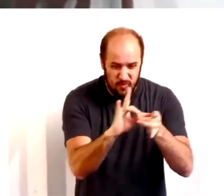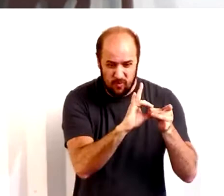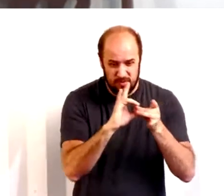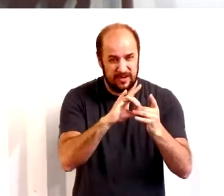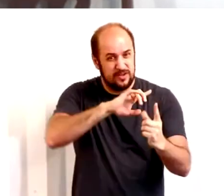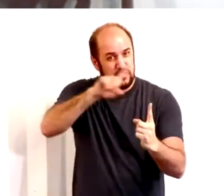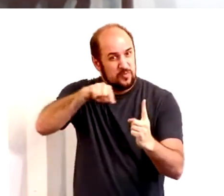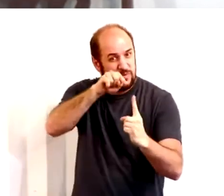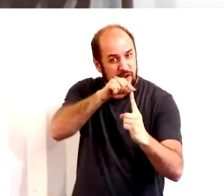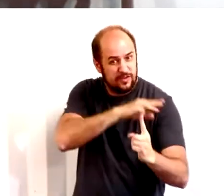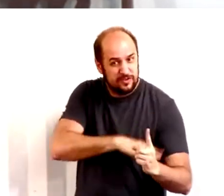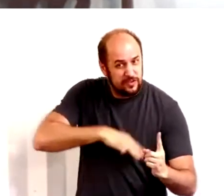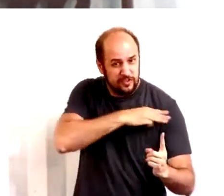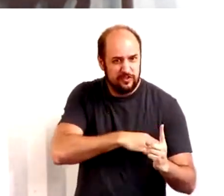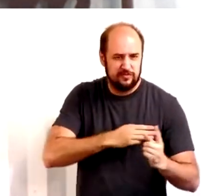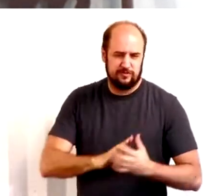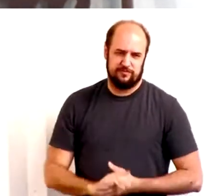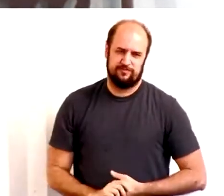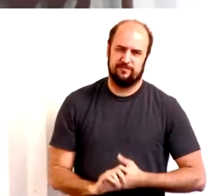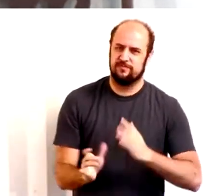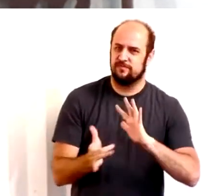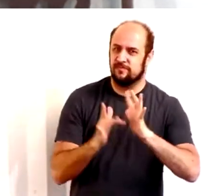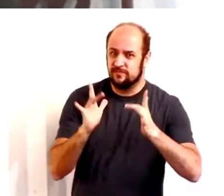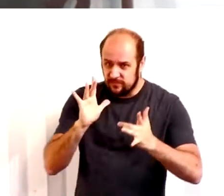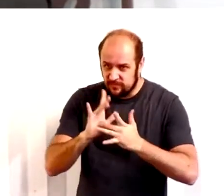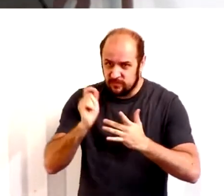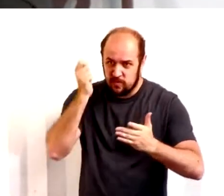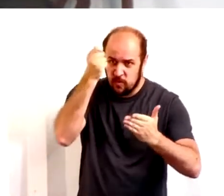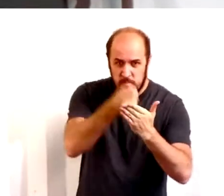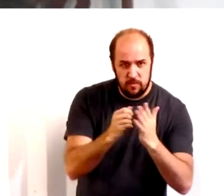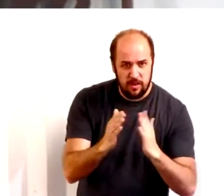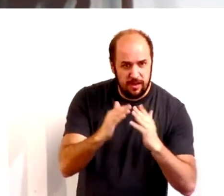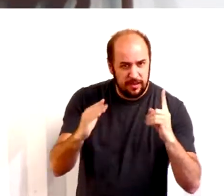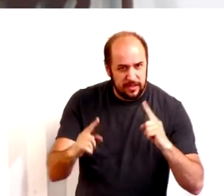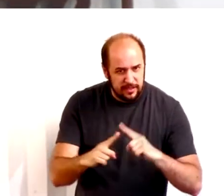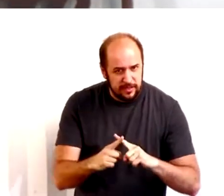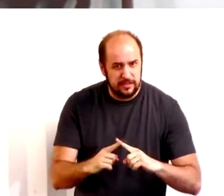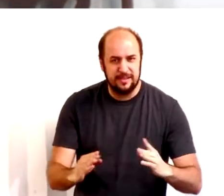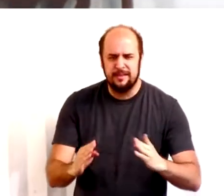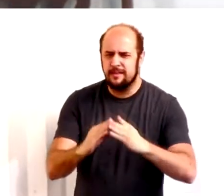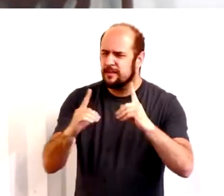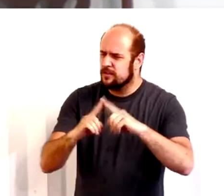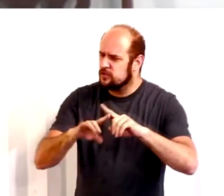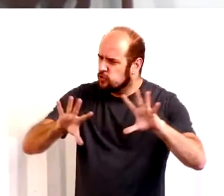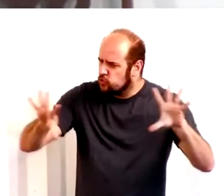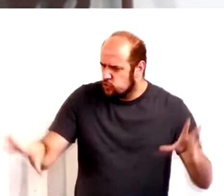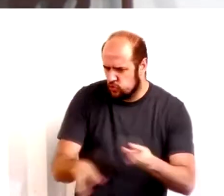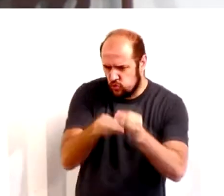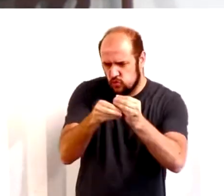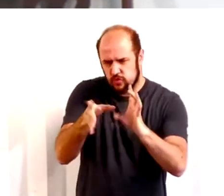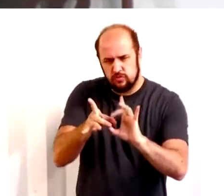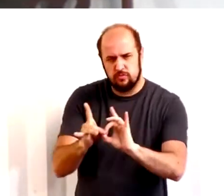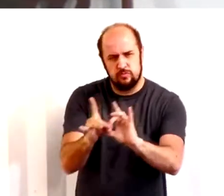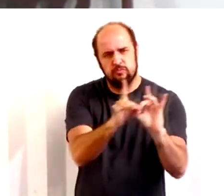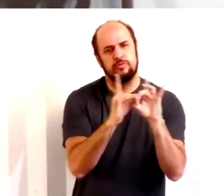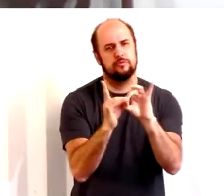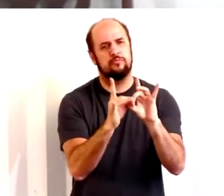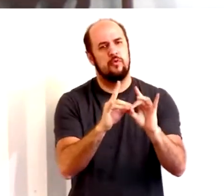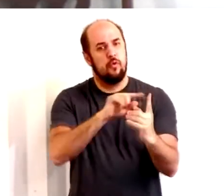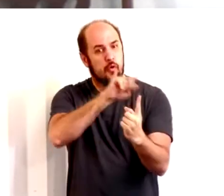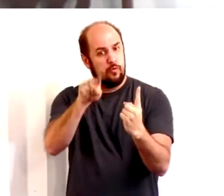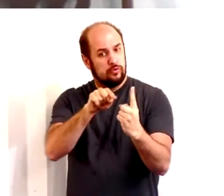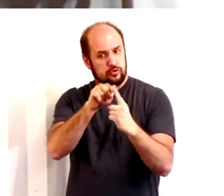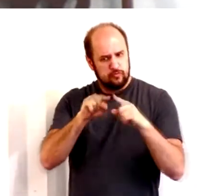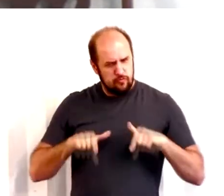de missão. O Senhor comprou a sua igreja para que essa igreja, unida dentro desse propósito de